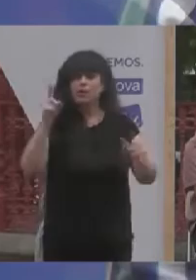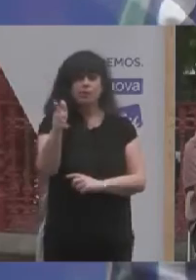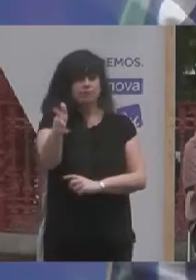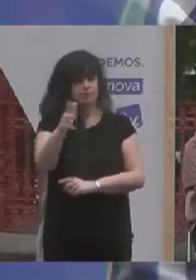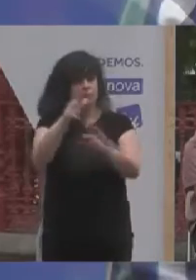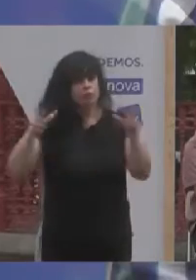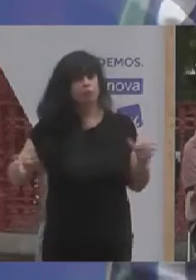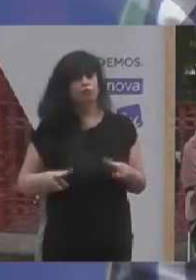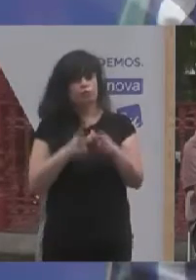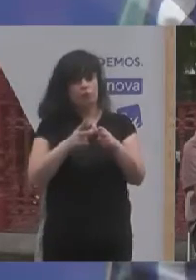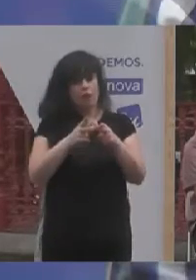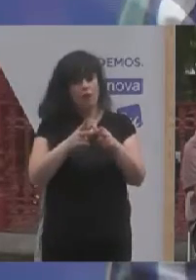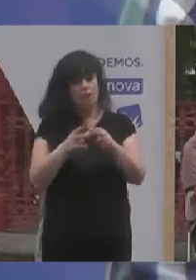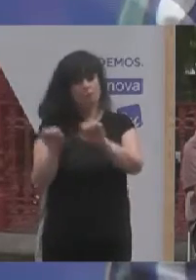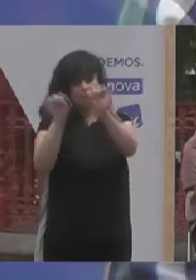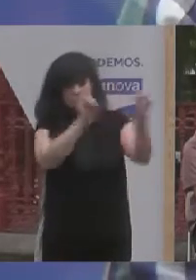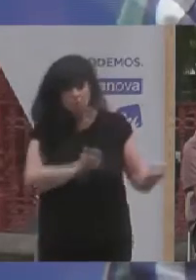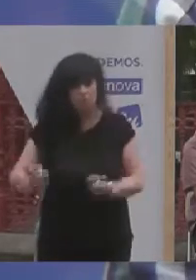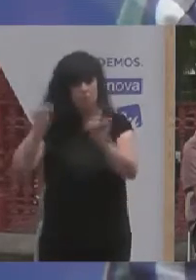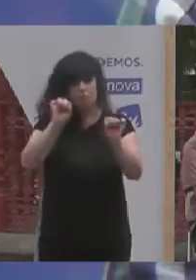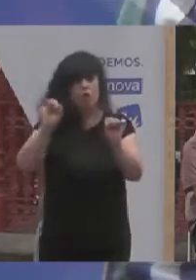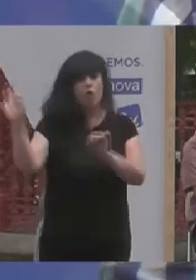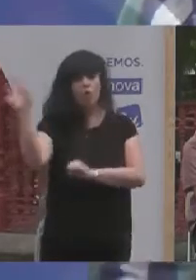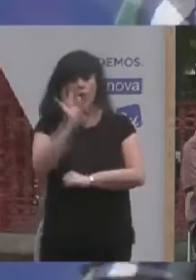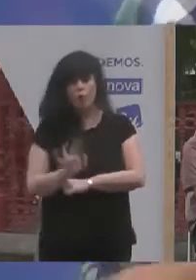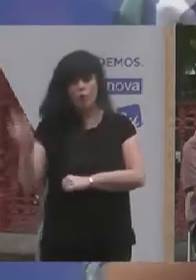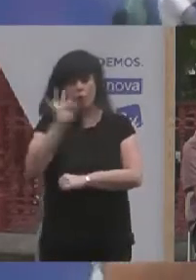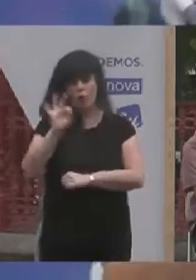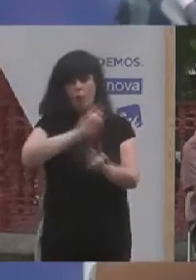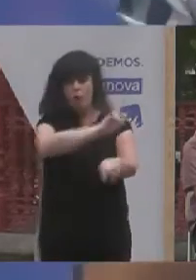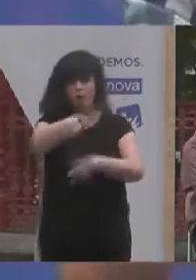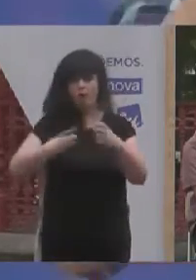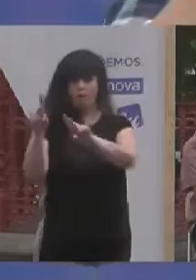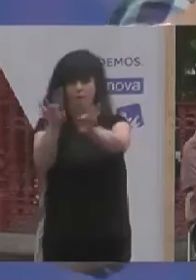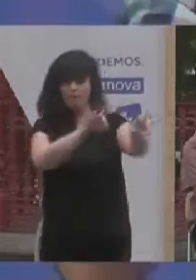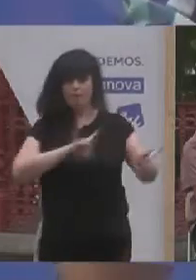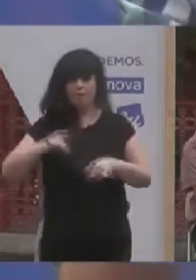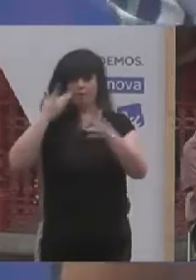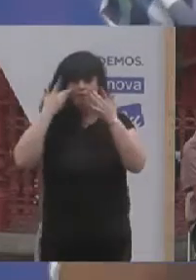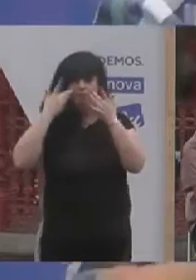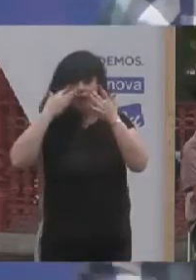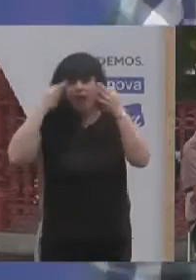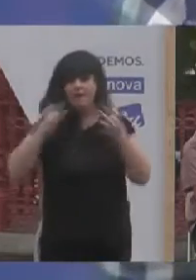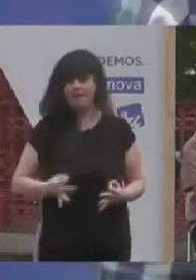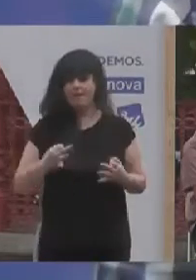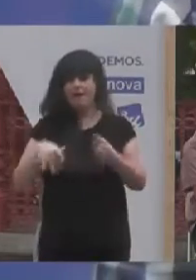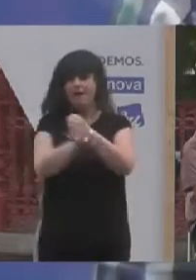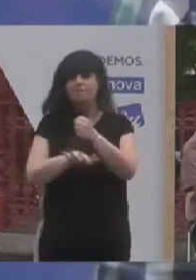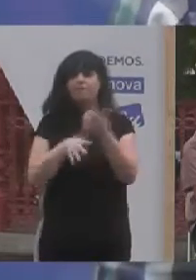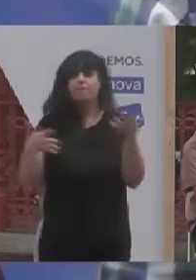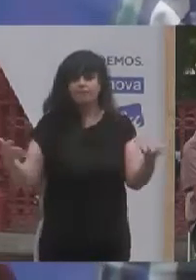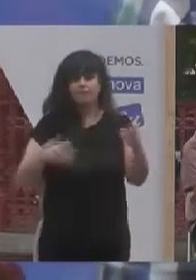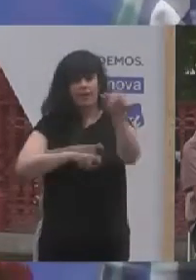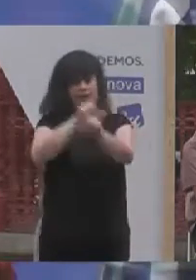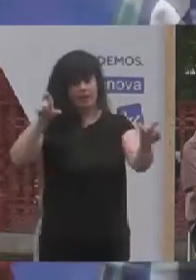dereitos sociais para a cidadanía ou unha verdadeira reforma territorial baseada no dereito a decidir